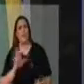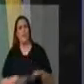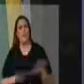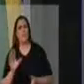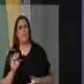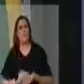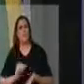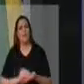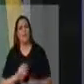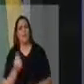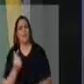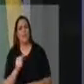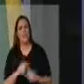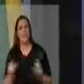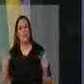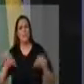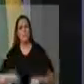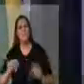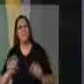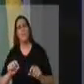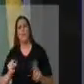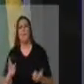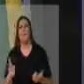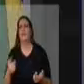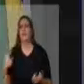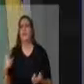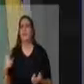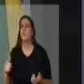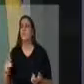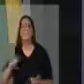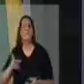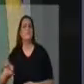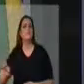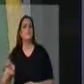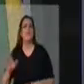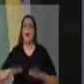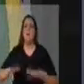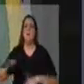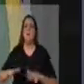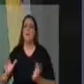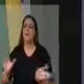de regularidade. Tem ano que sai, tem ano que não sai o recurso, pesquisa